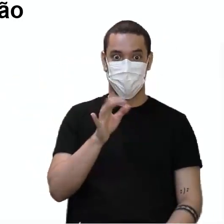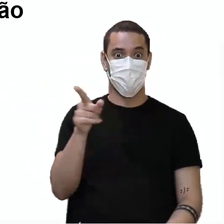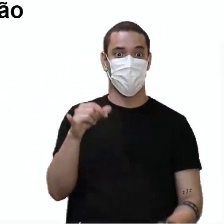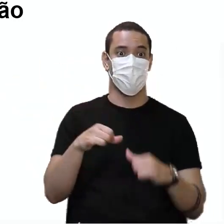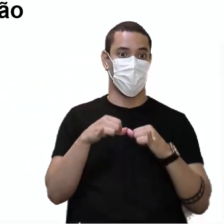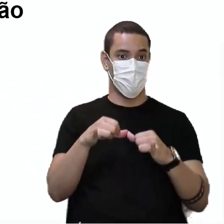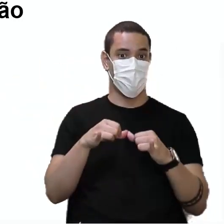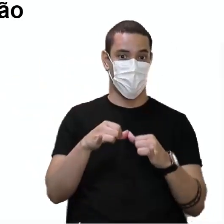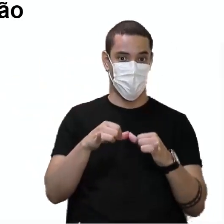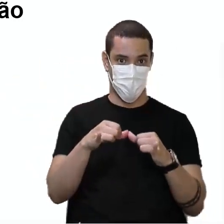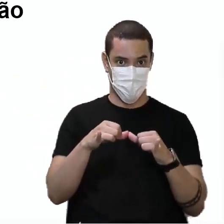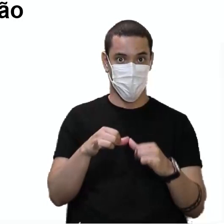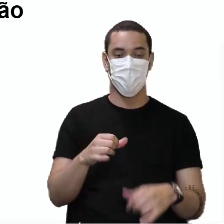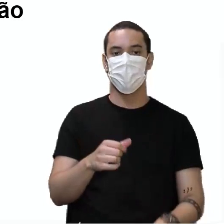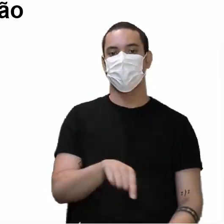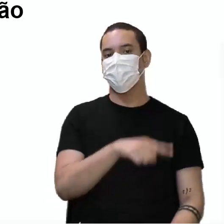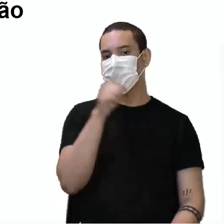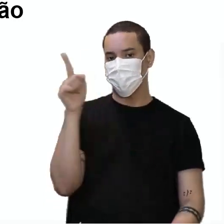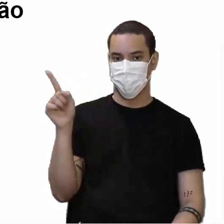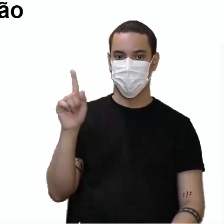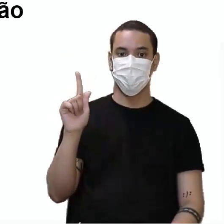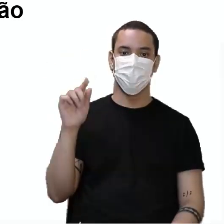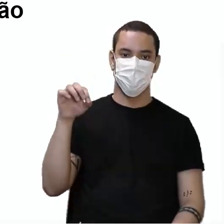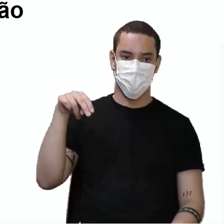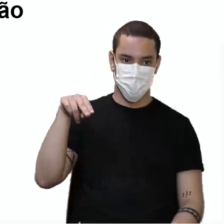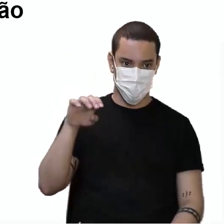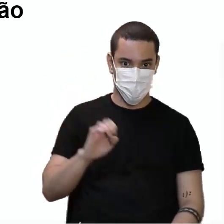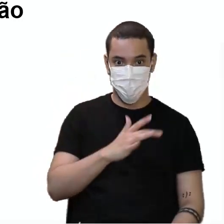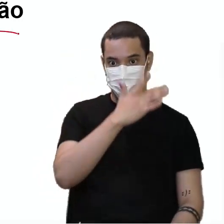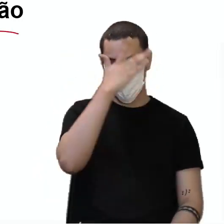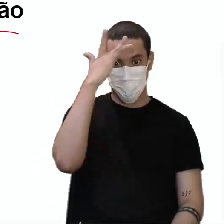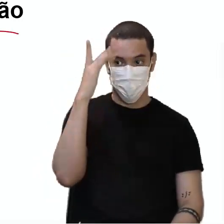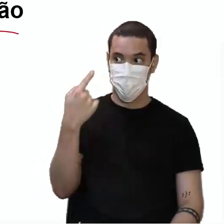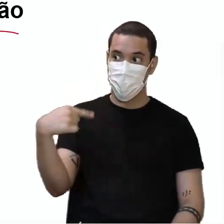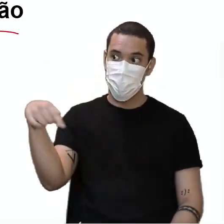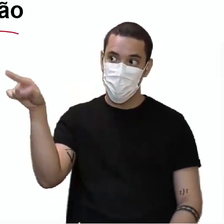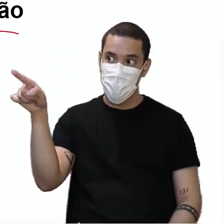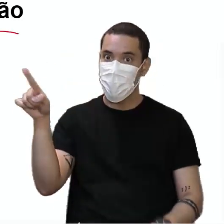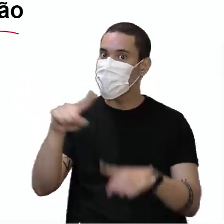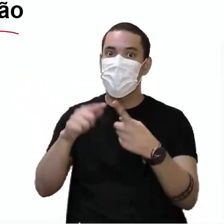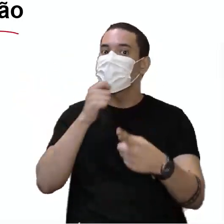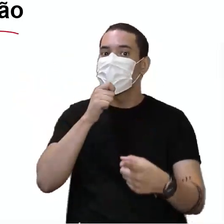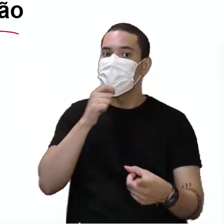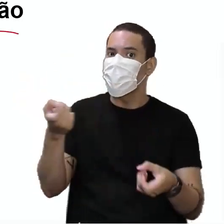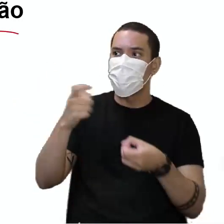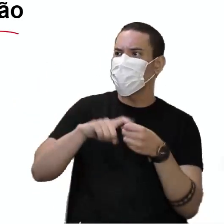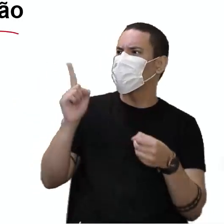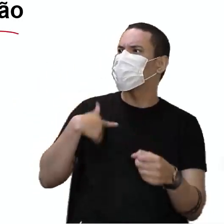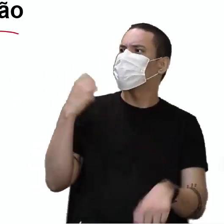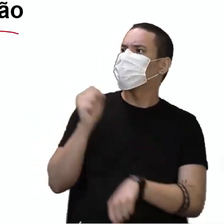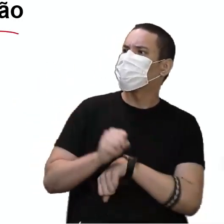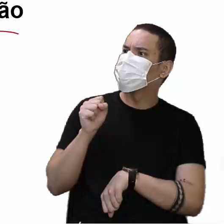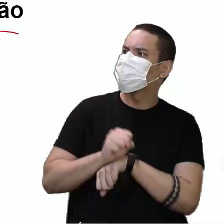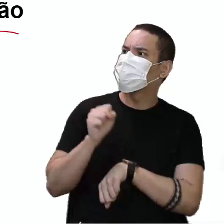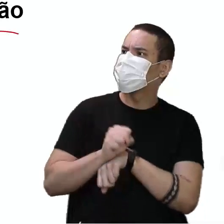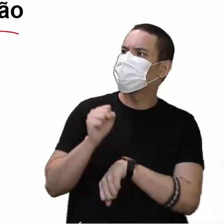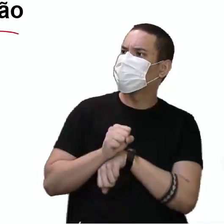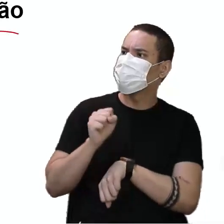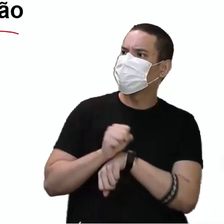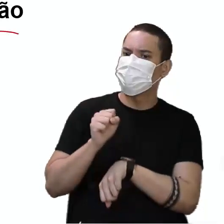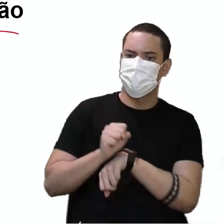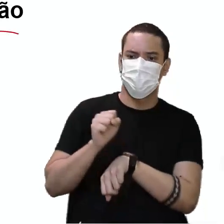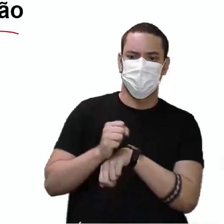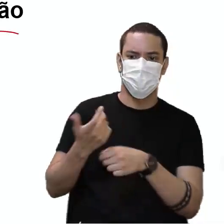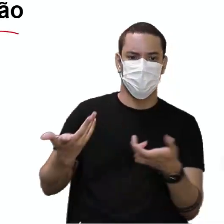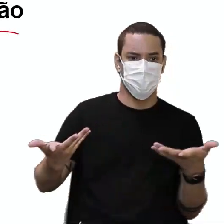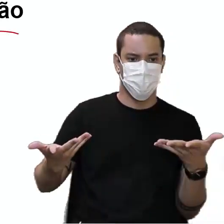eu usaria o gone, tá? Já o gone é quando alguém foi a algum lugar, mas ainda não retornou desse lugar. Where